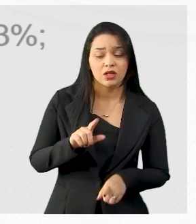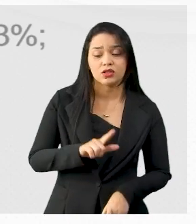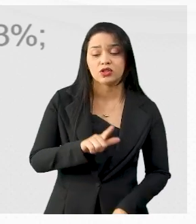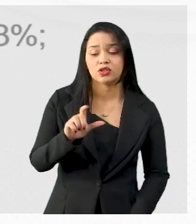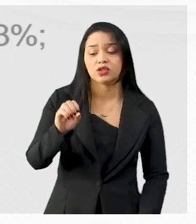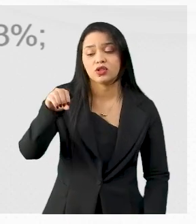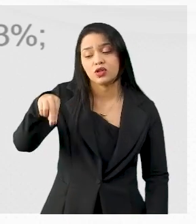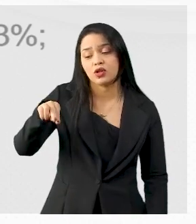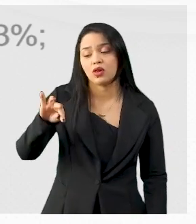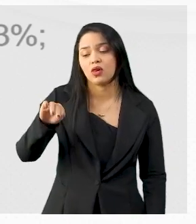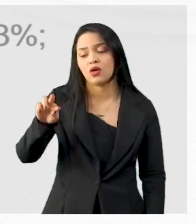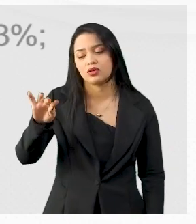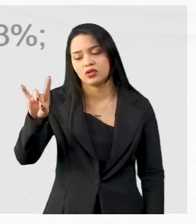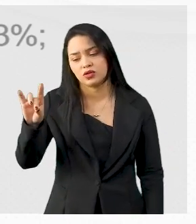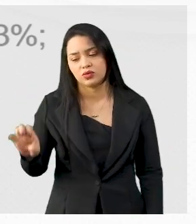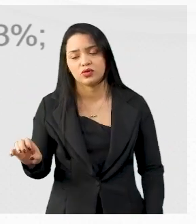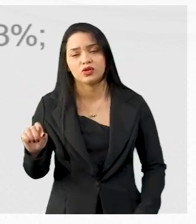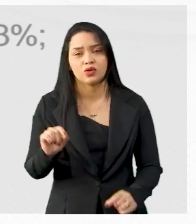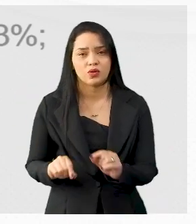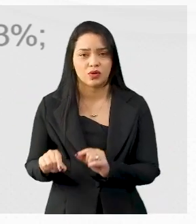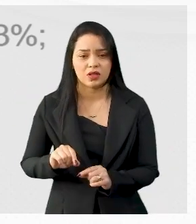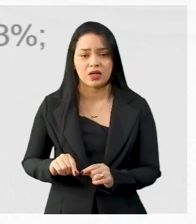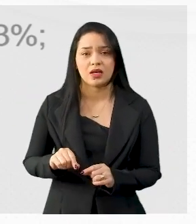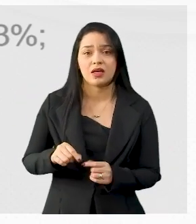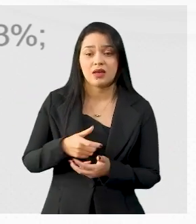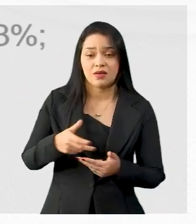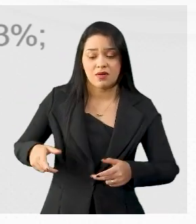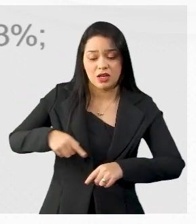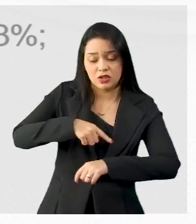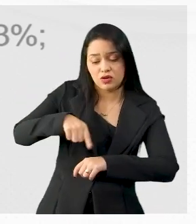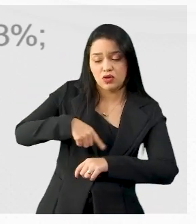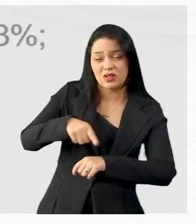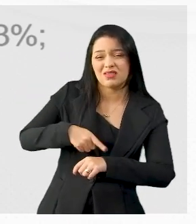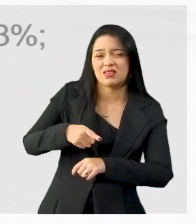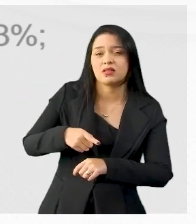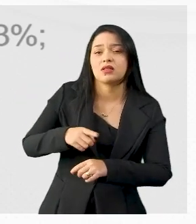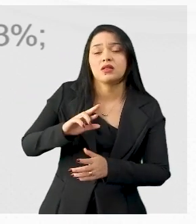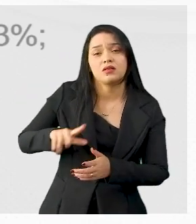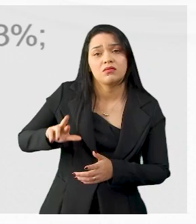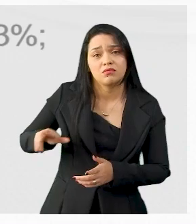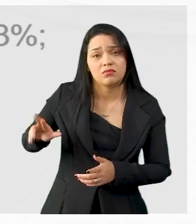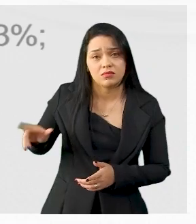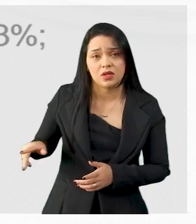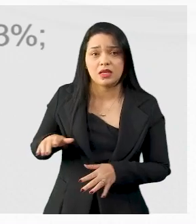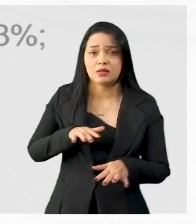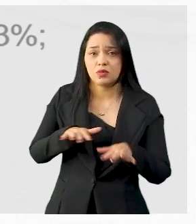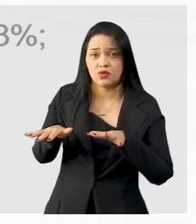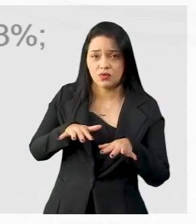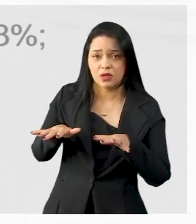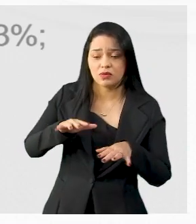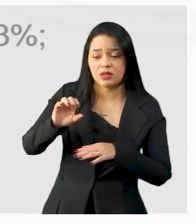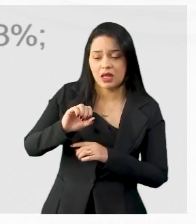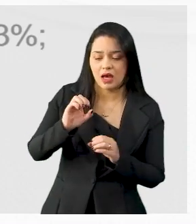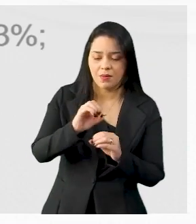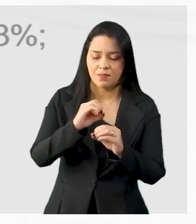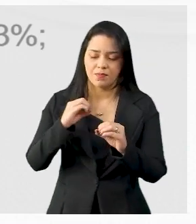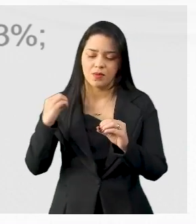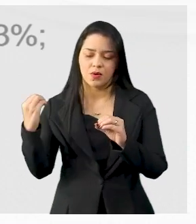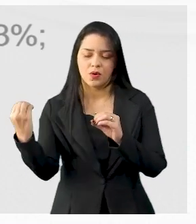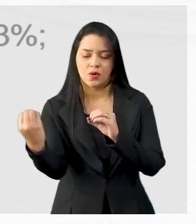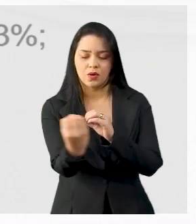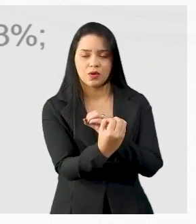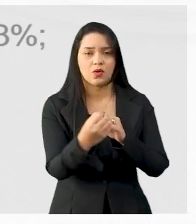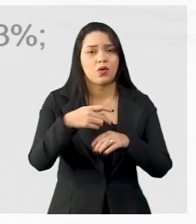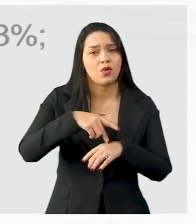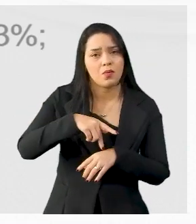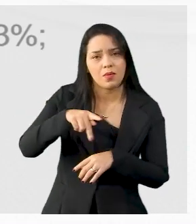o Brasil vai ter, por consequência, horas diversas no seu território, tá certo? Devido a esse movimento de rotação, tá bom? Que o nosso